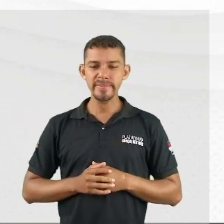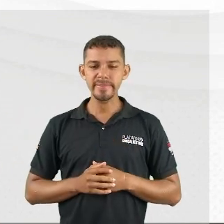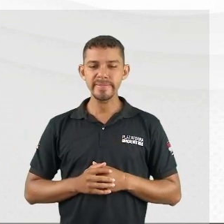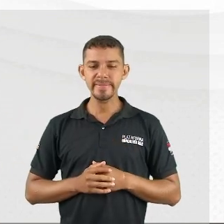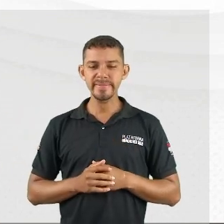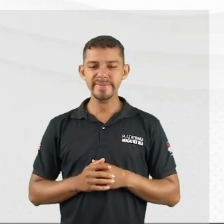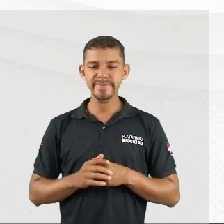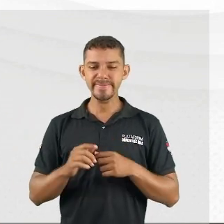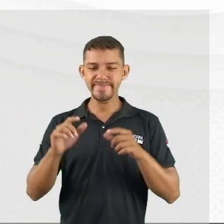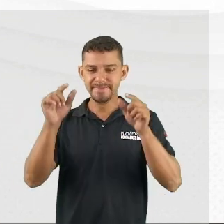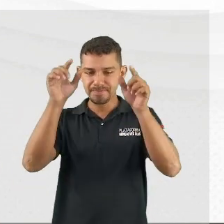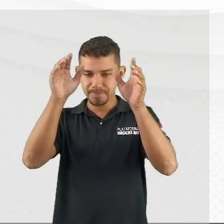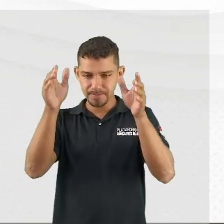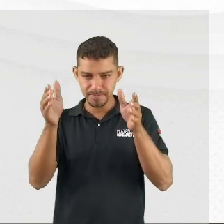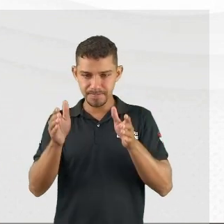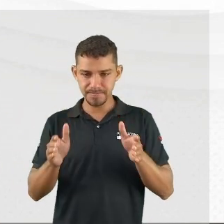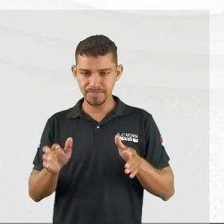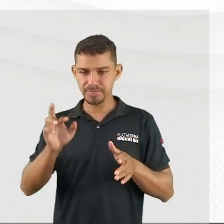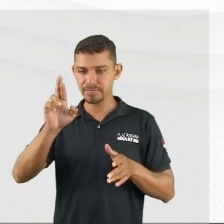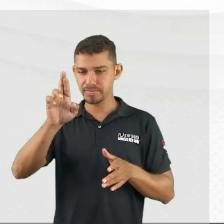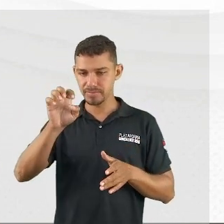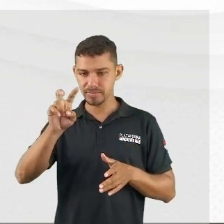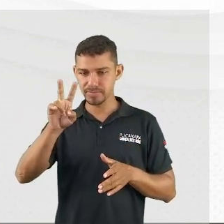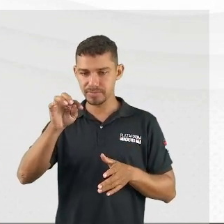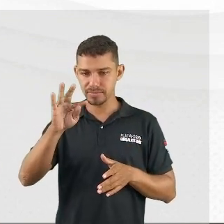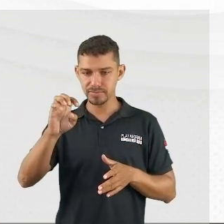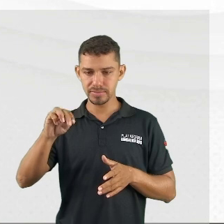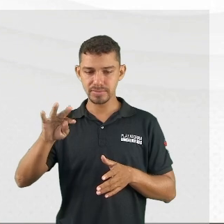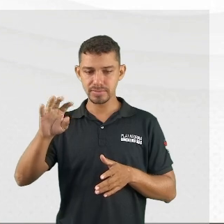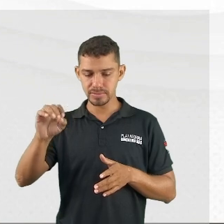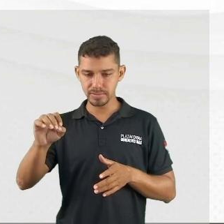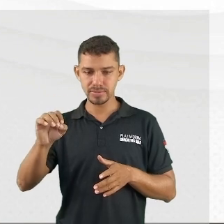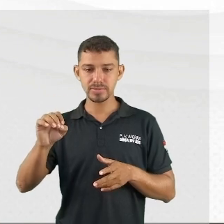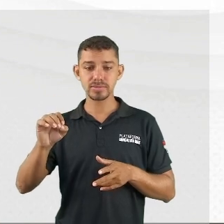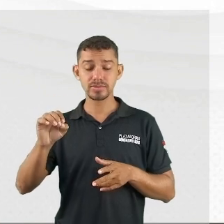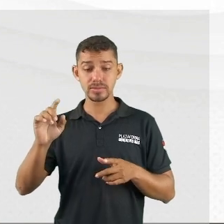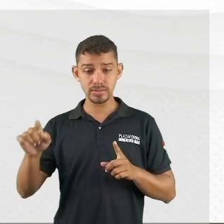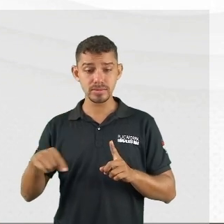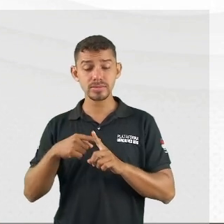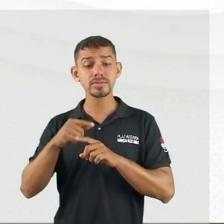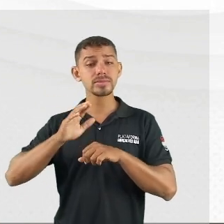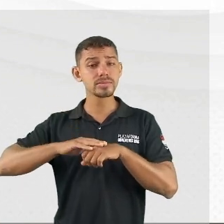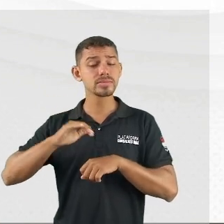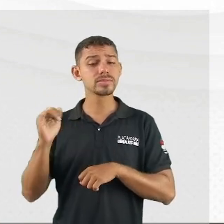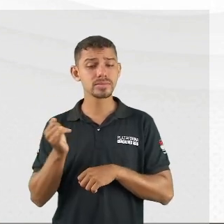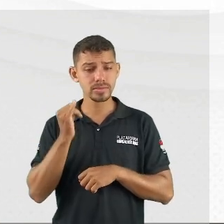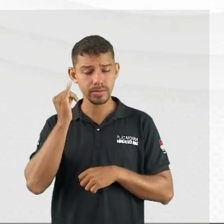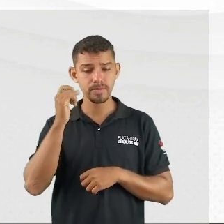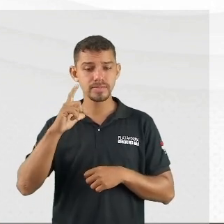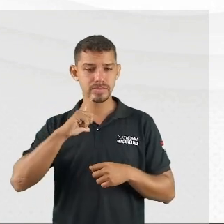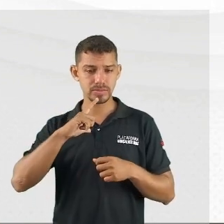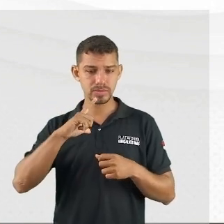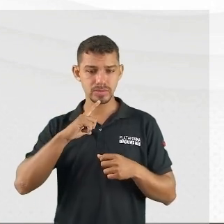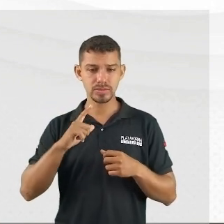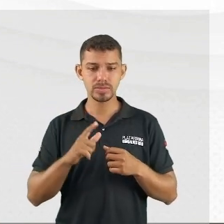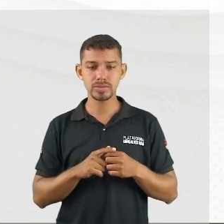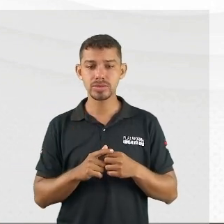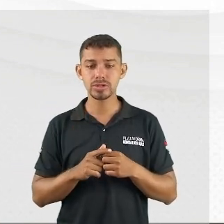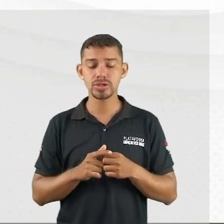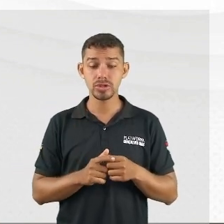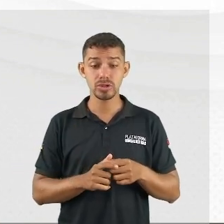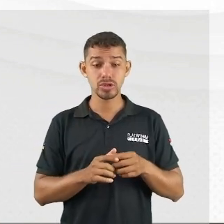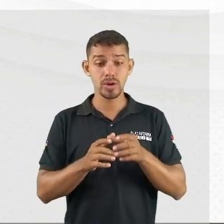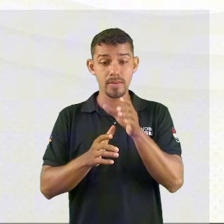temos esse revestimento externo que é feito de material isolante também, mas o importante, eu tenho